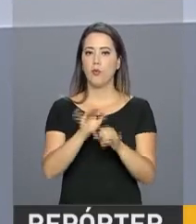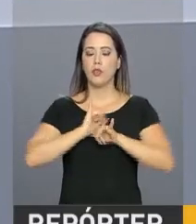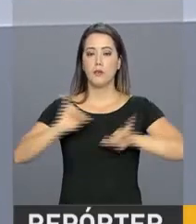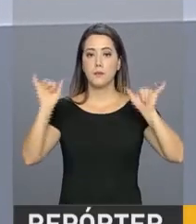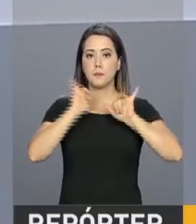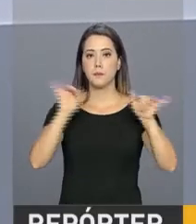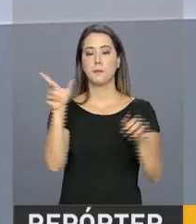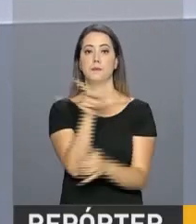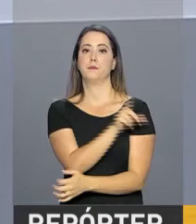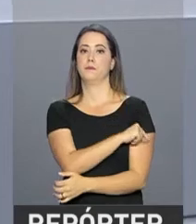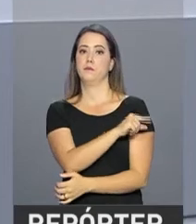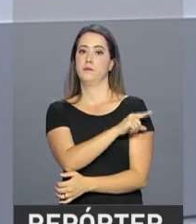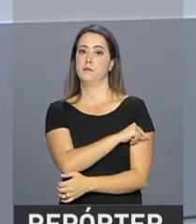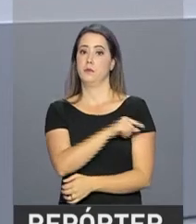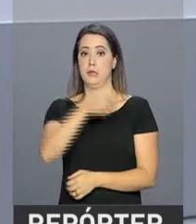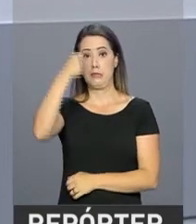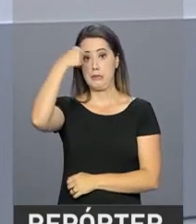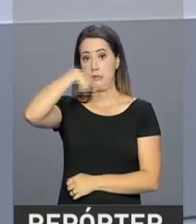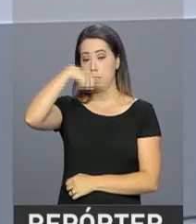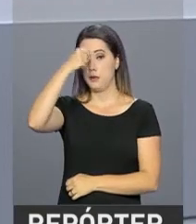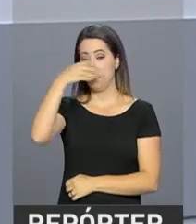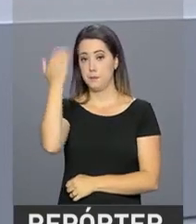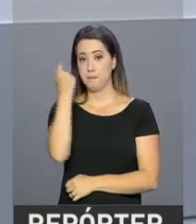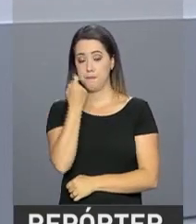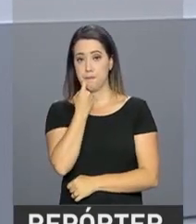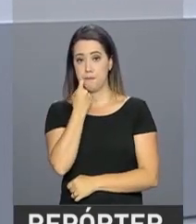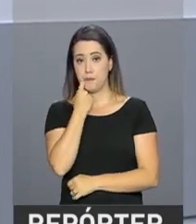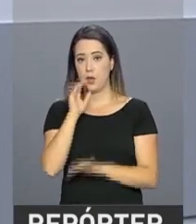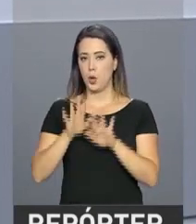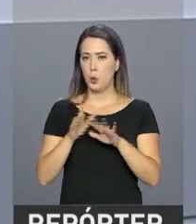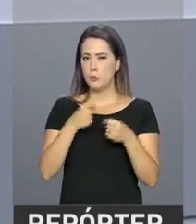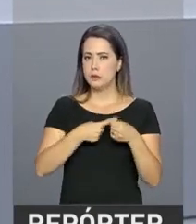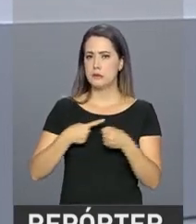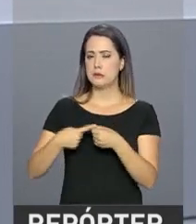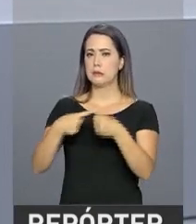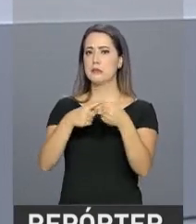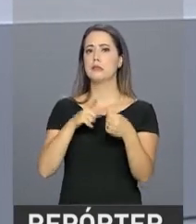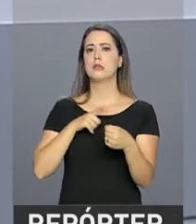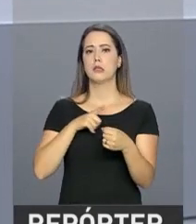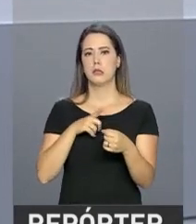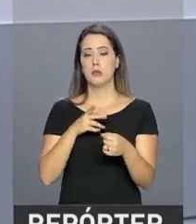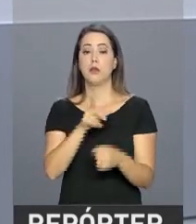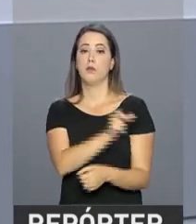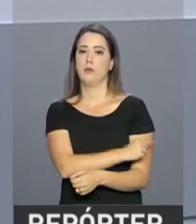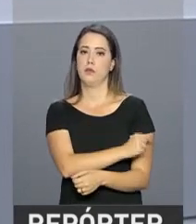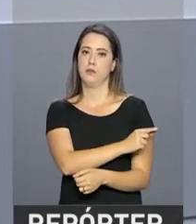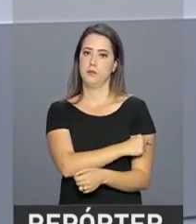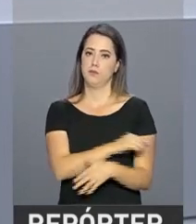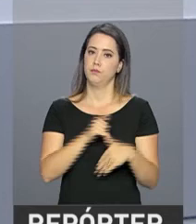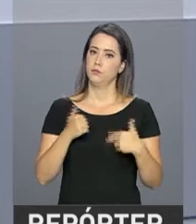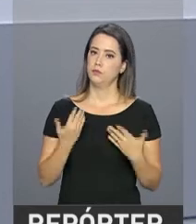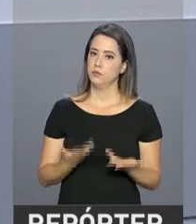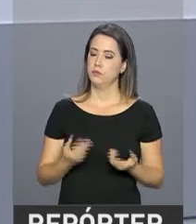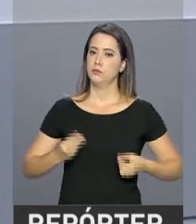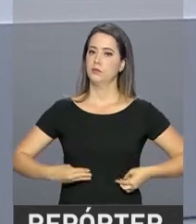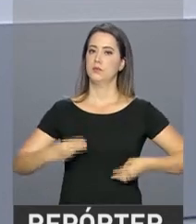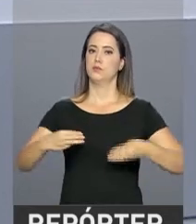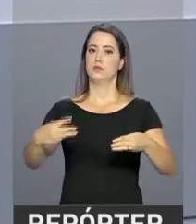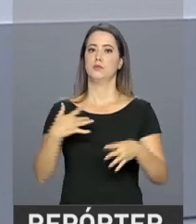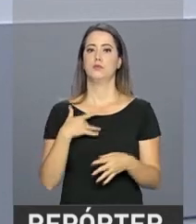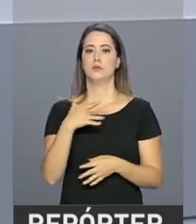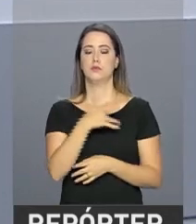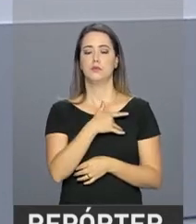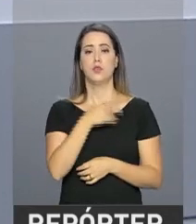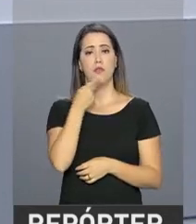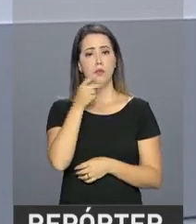nacional de vacinação contra a gripe na última sexta feira alguns municípios do país ainda tem estoque da vacina com isso o